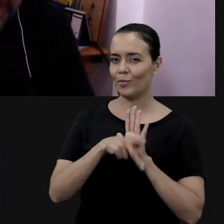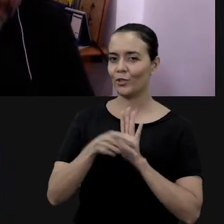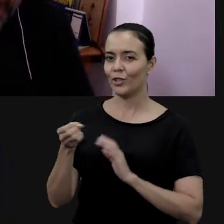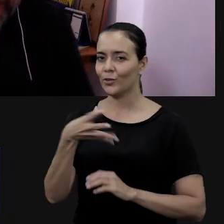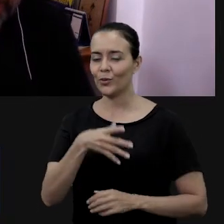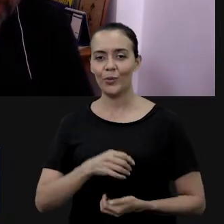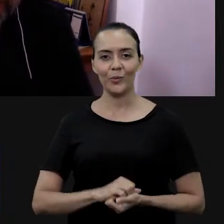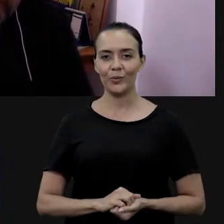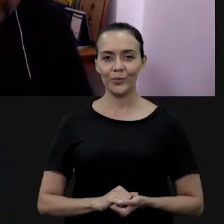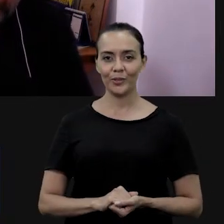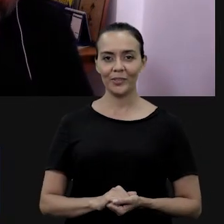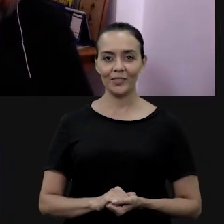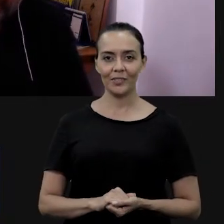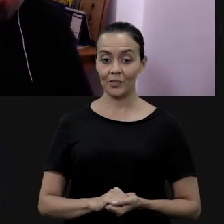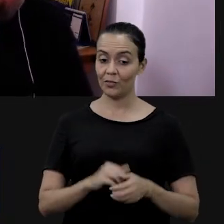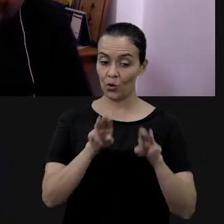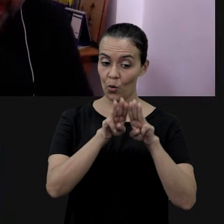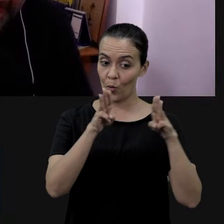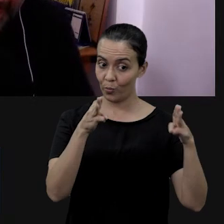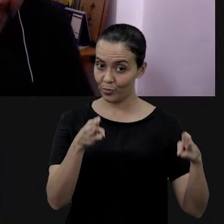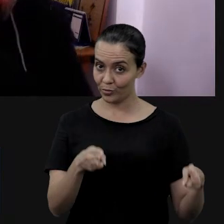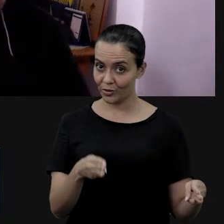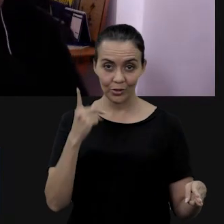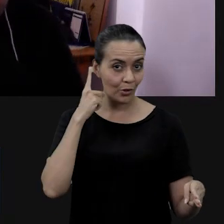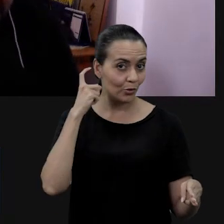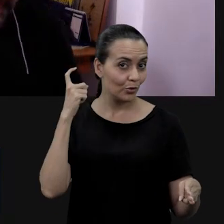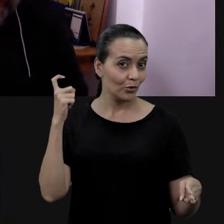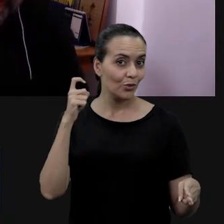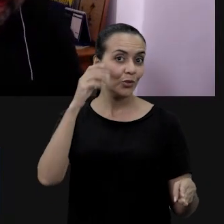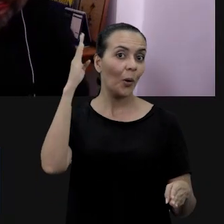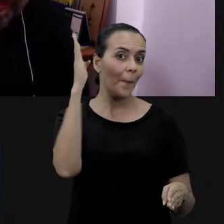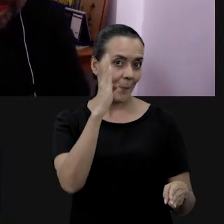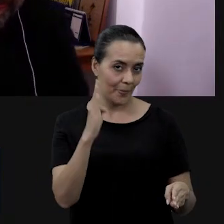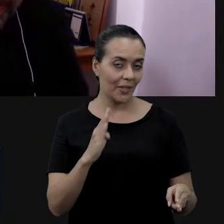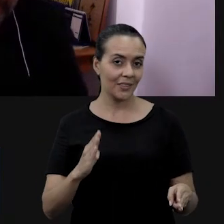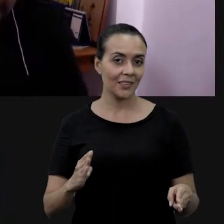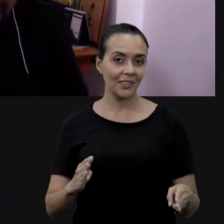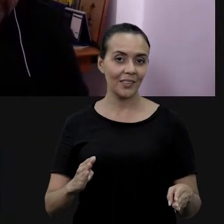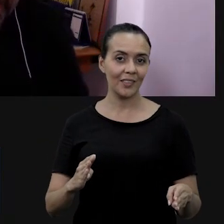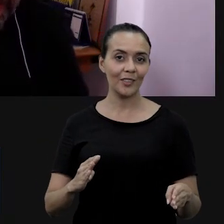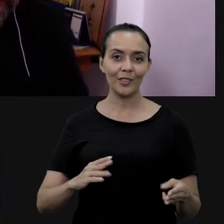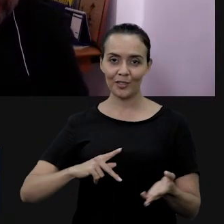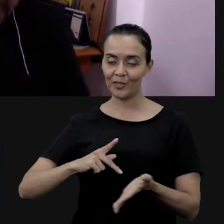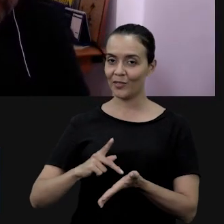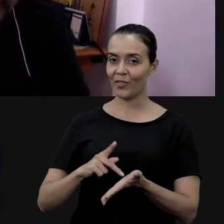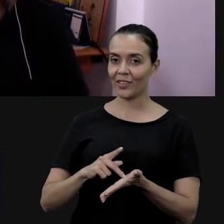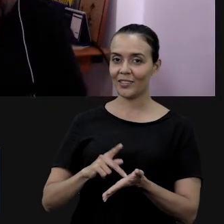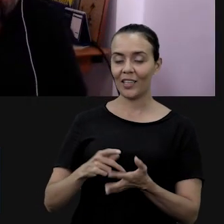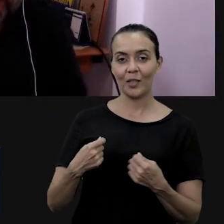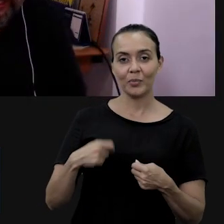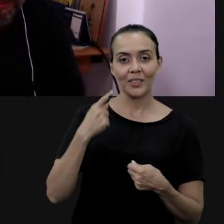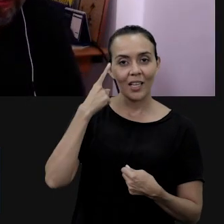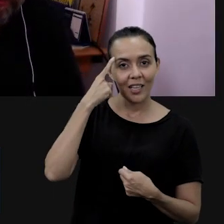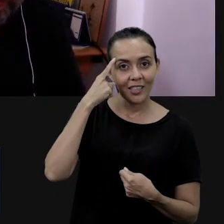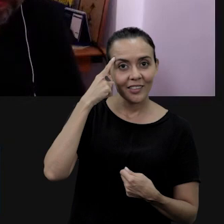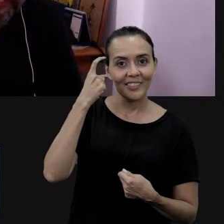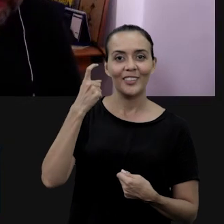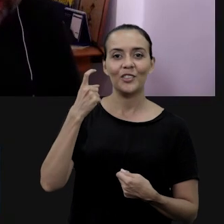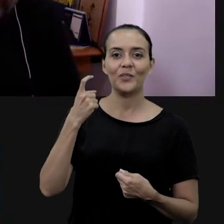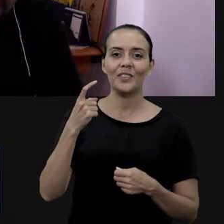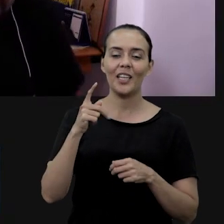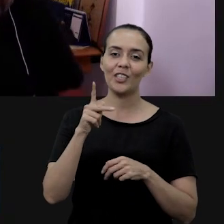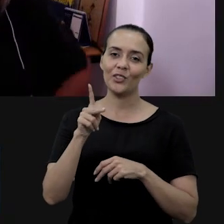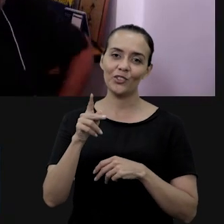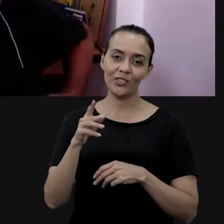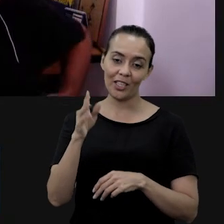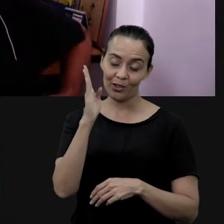de repente exatamente. fazer um Assim, museu de som brasileiro. o que vem, né, da criatividade popular